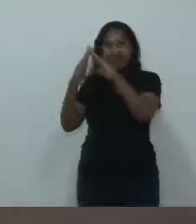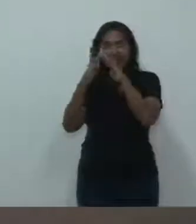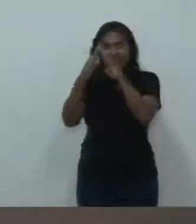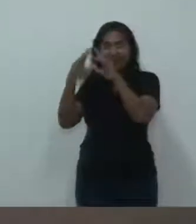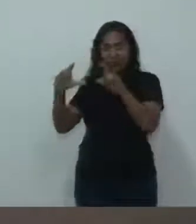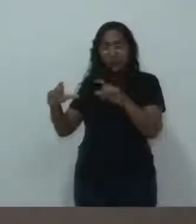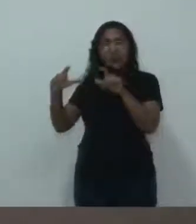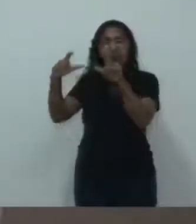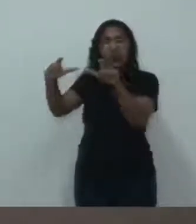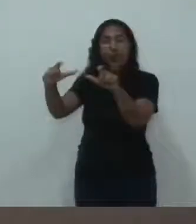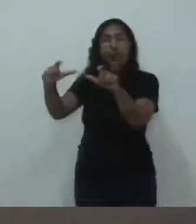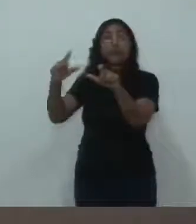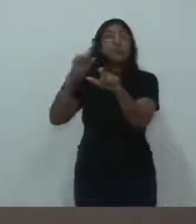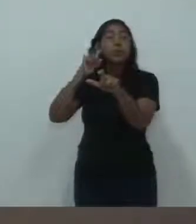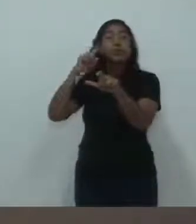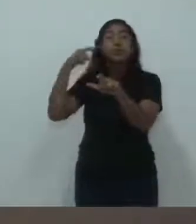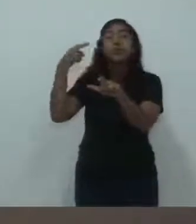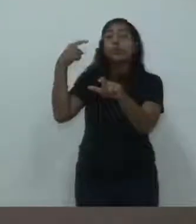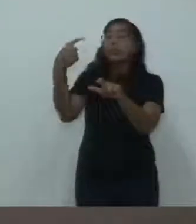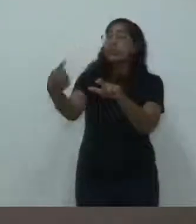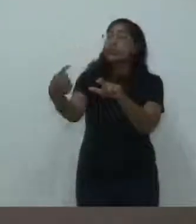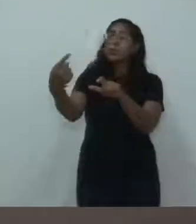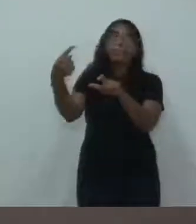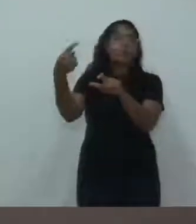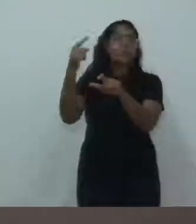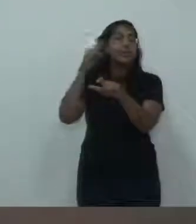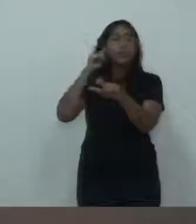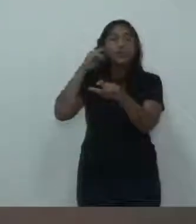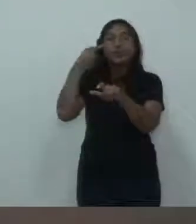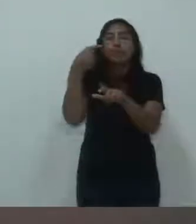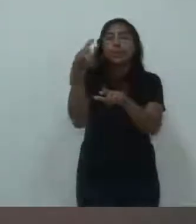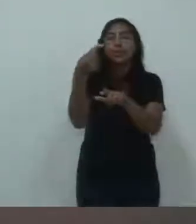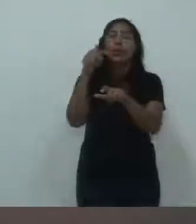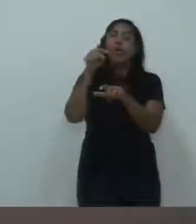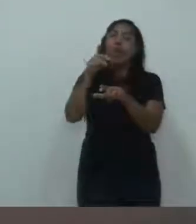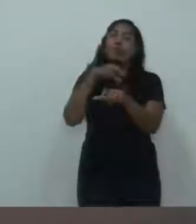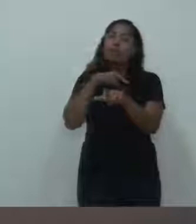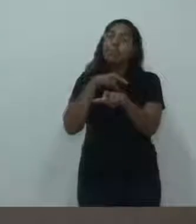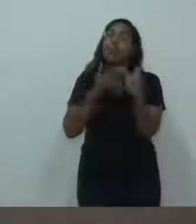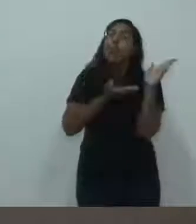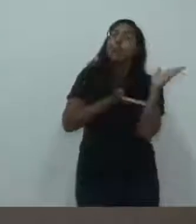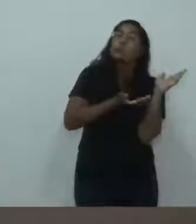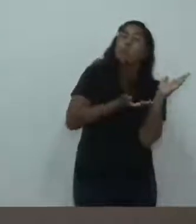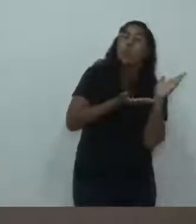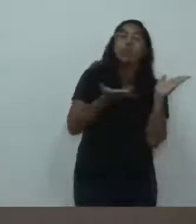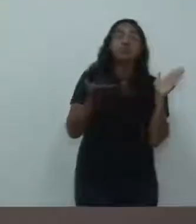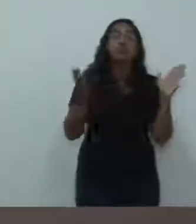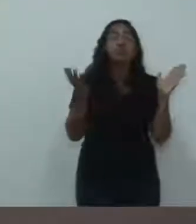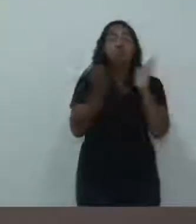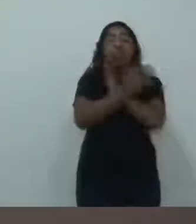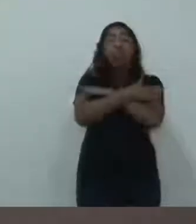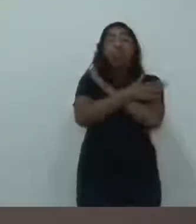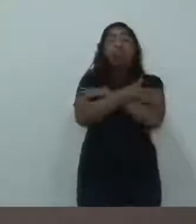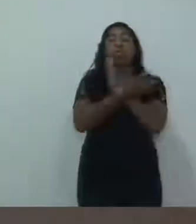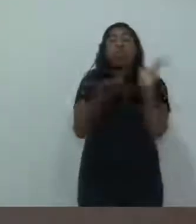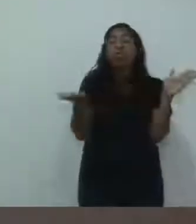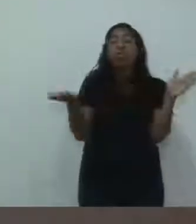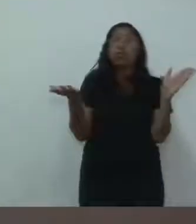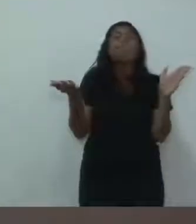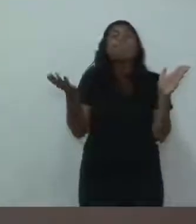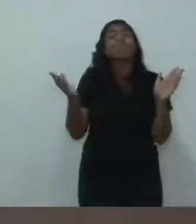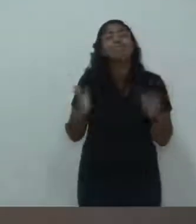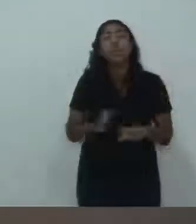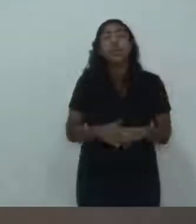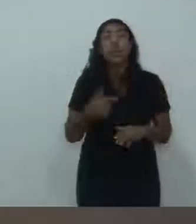do Morumbi, diariamente a gente vê essa frequência dos adolescentes que estão ali sem ter o que fazer. Então, a minha